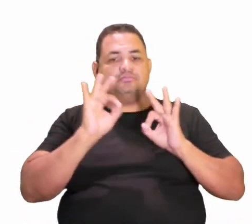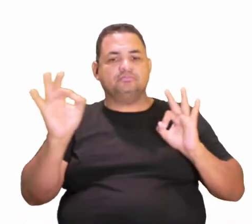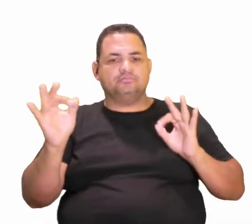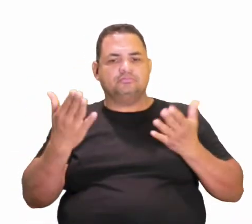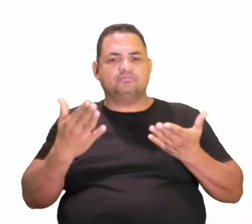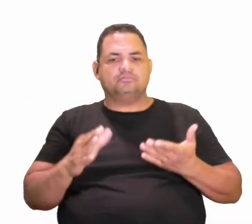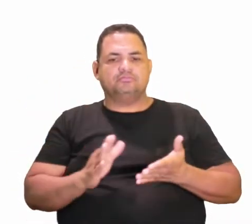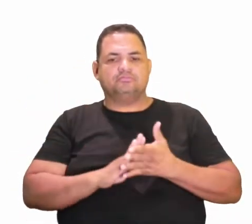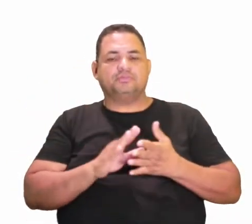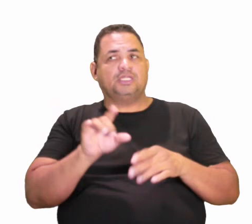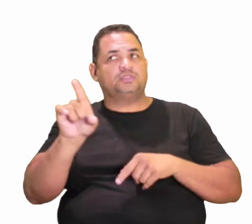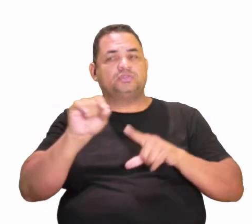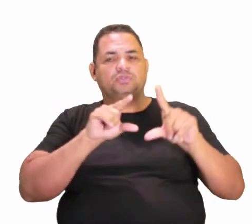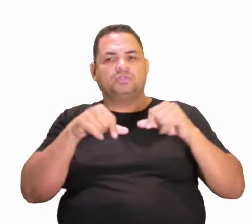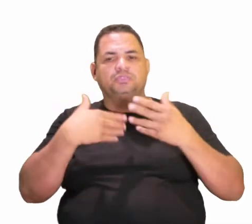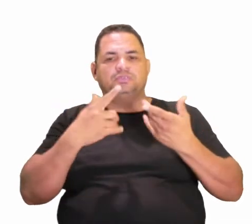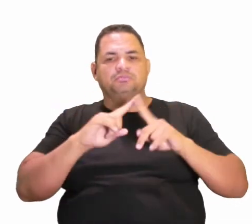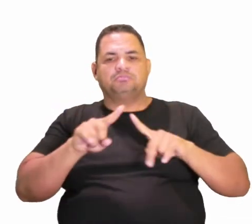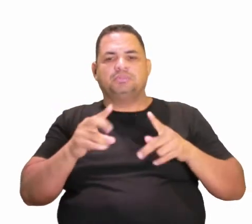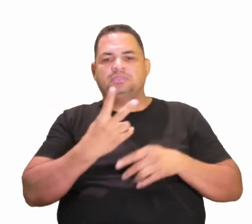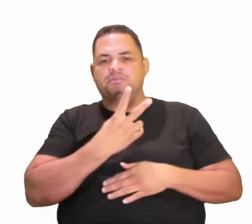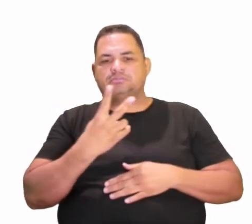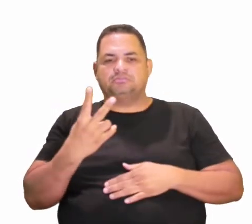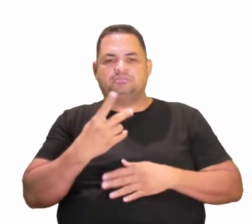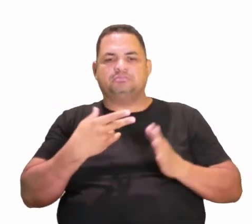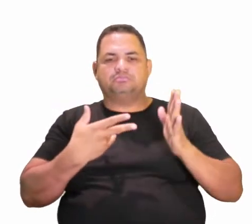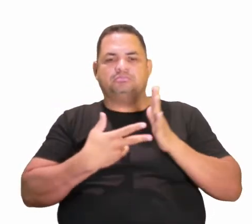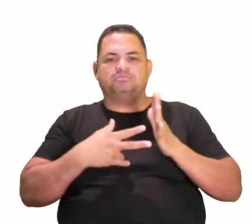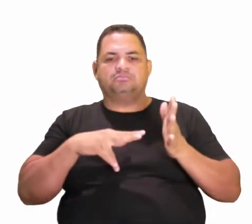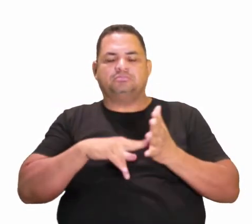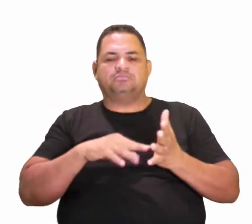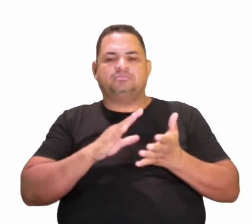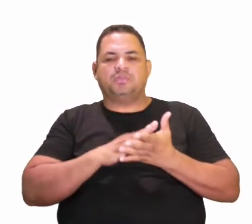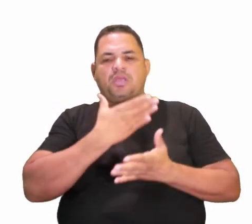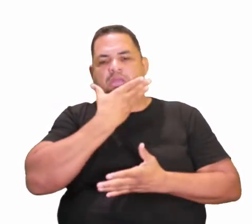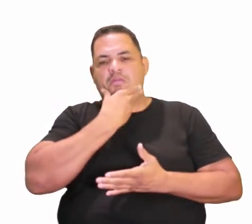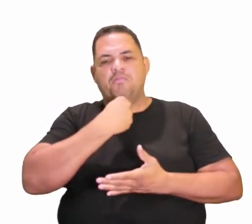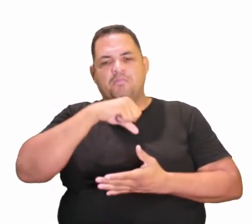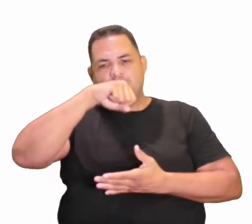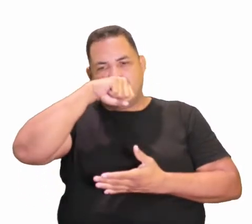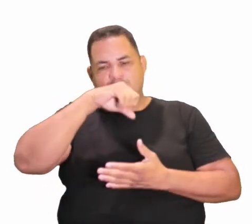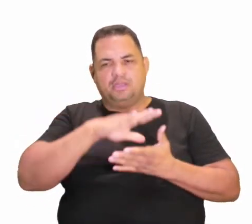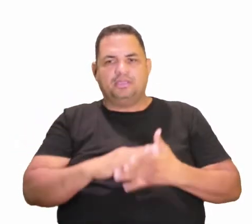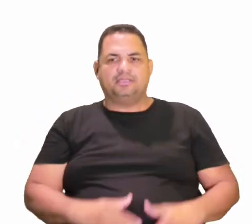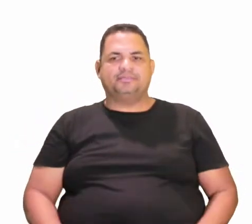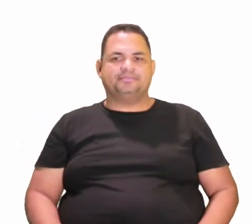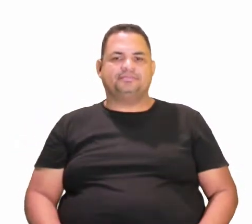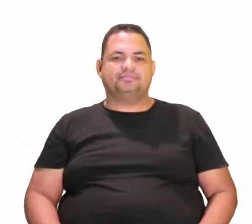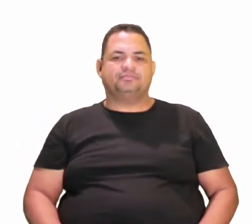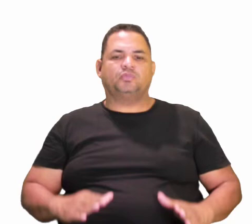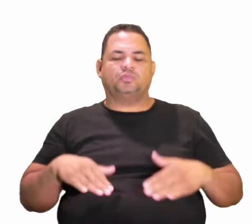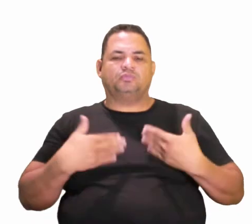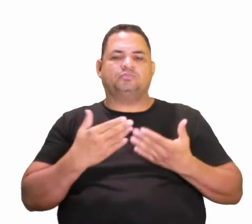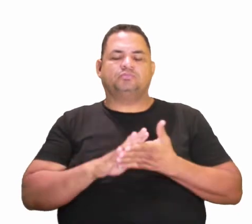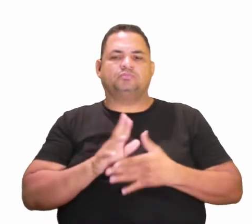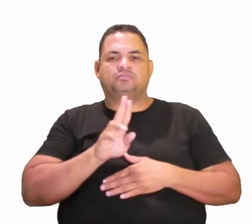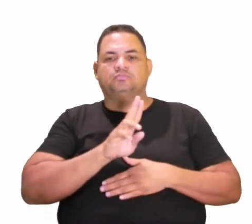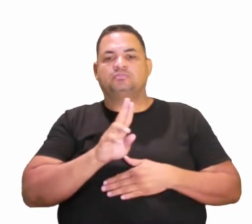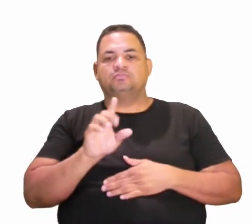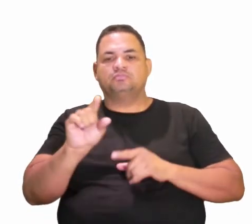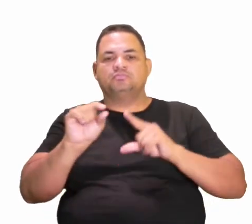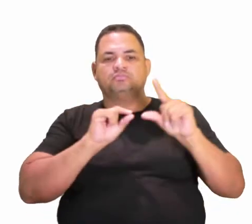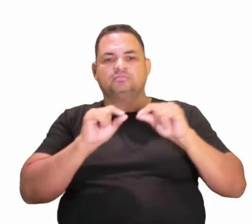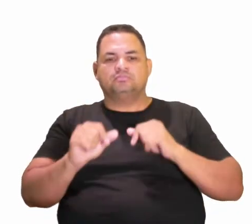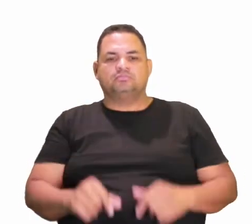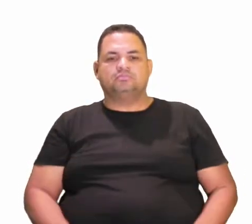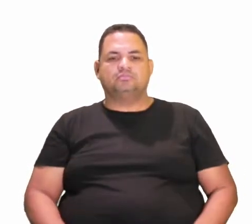de preferência, mas ambos significam pai. Mesma coisa. Qual você escolheria? Quem optou